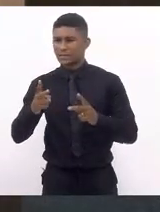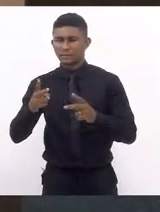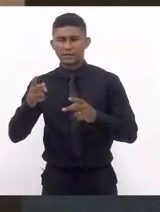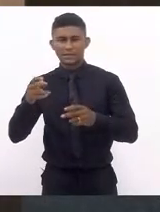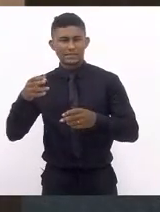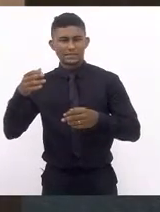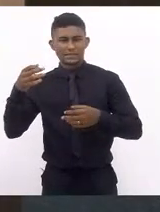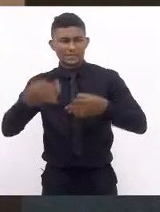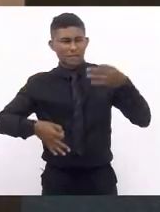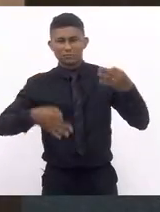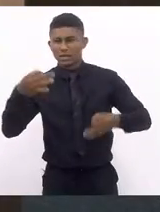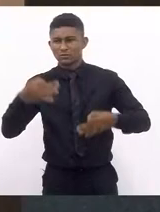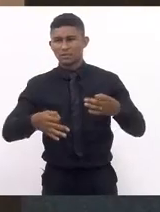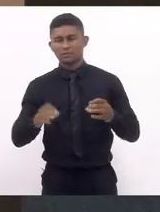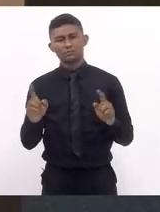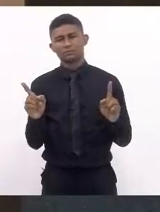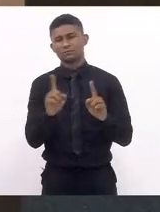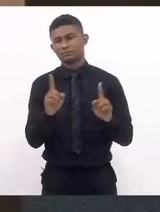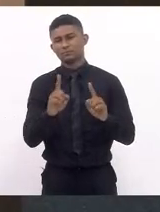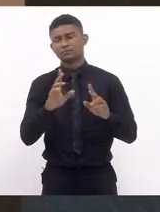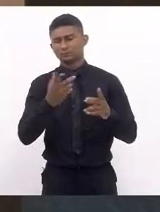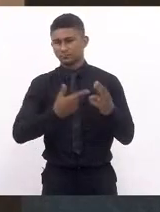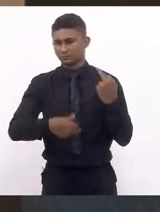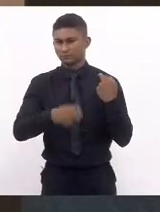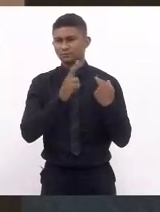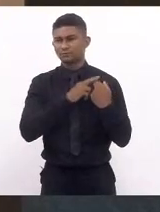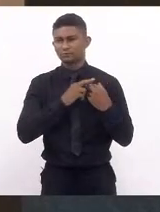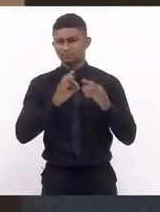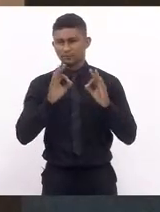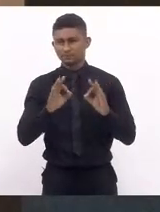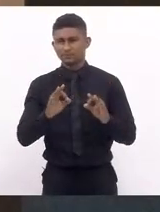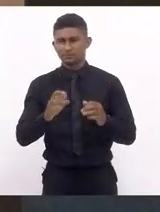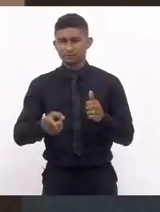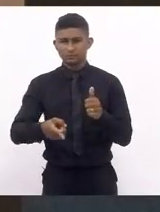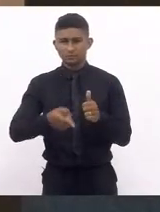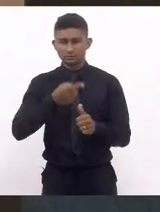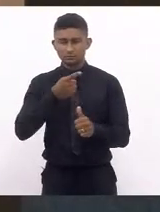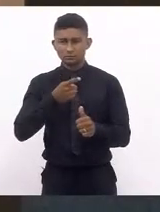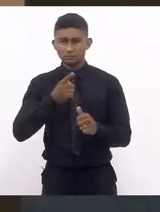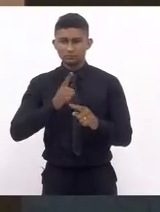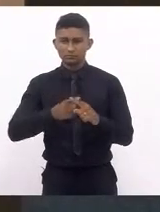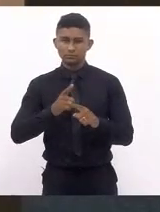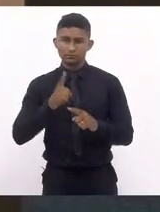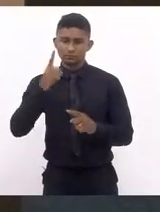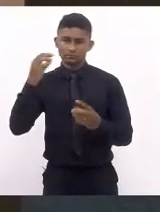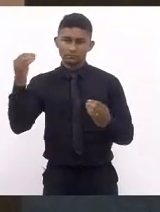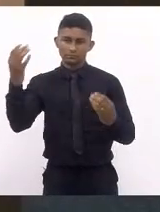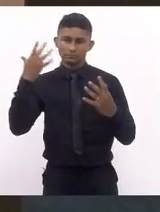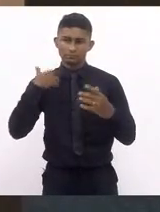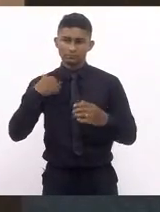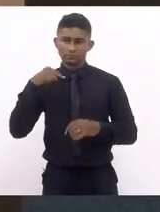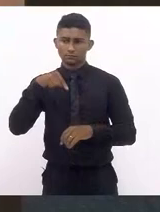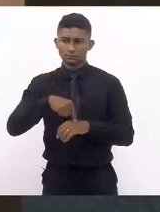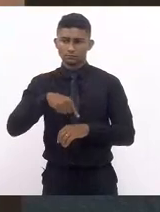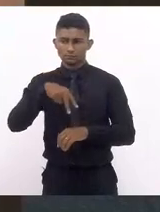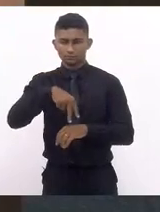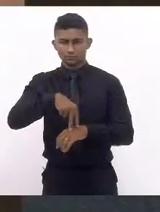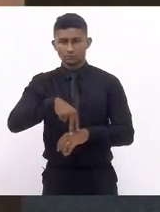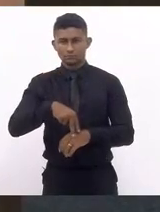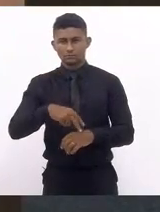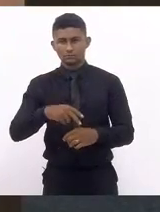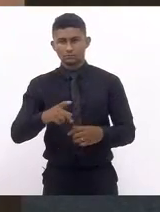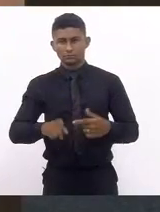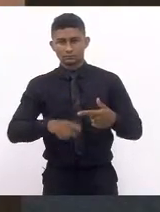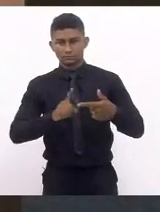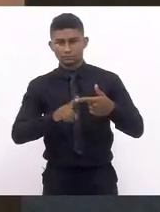todo mas é com comprometimento e responsabilidade vão primeiro porque Deus me colocou aqui e segundo